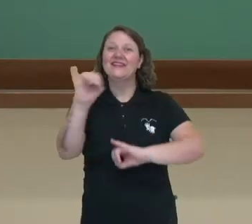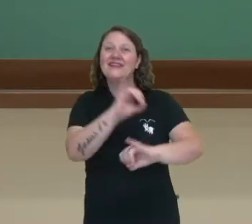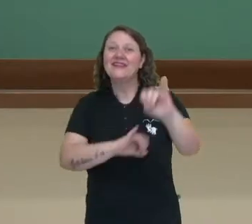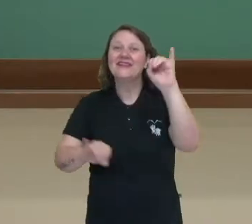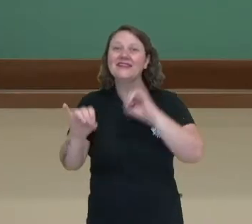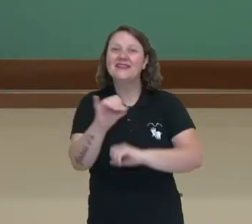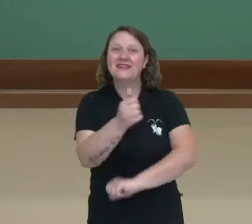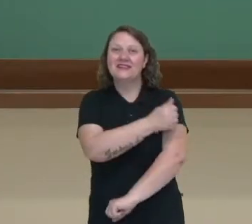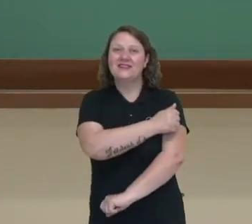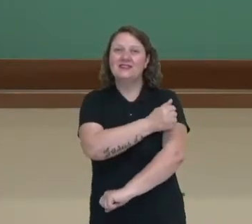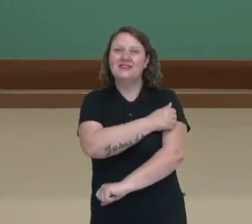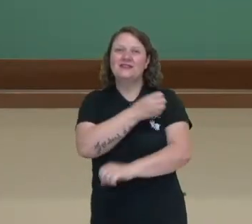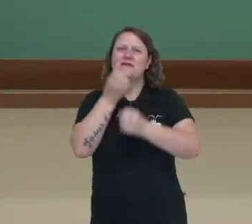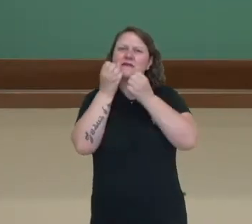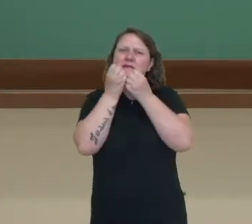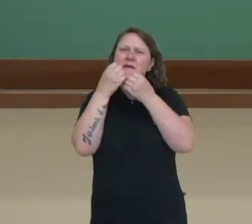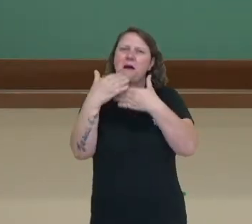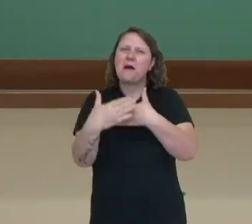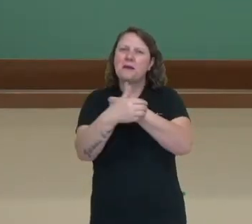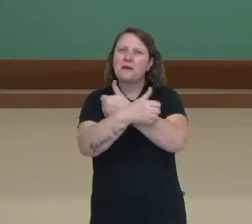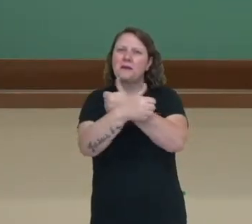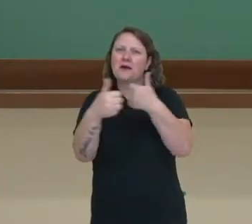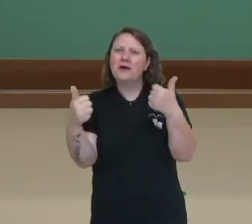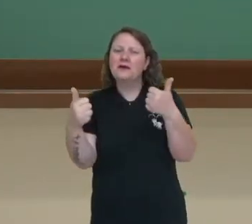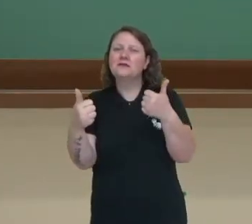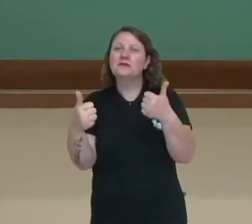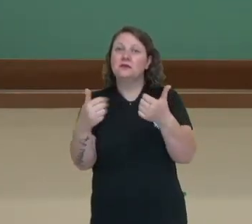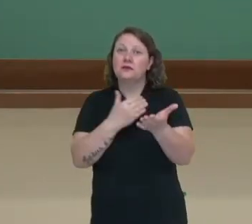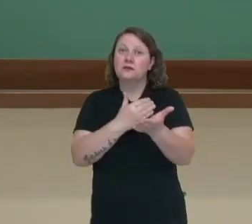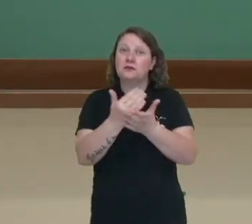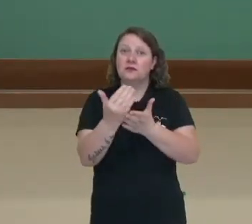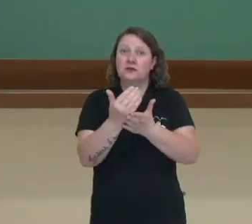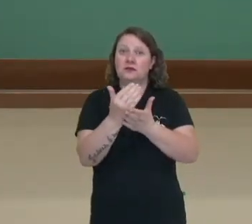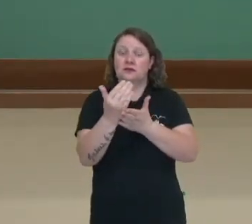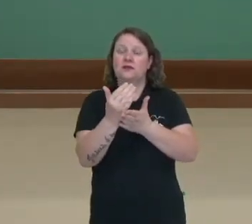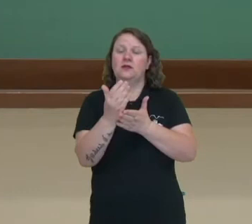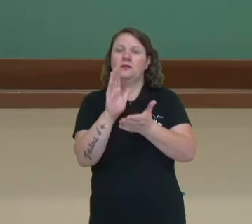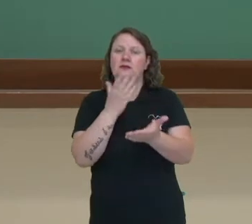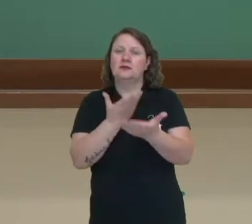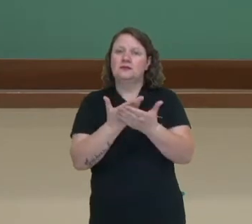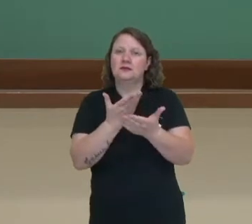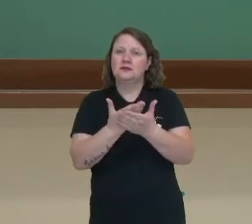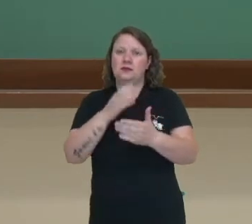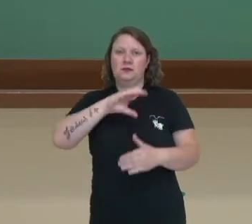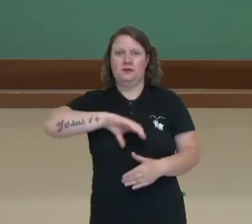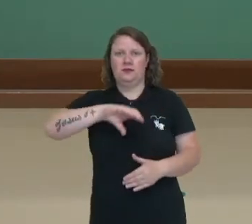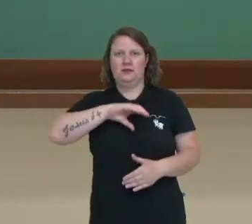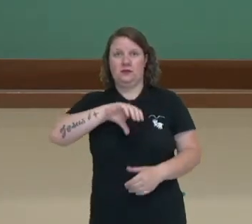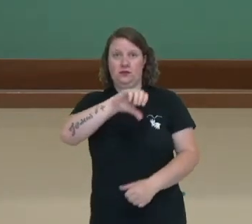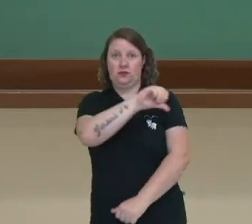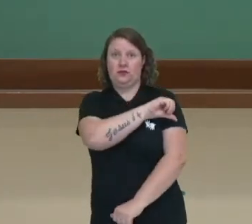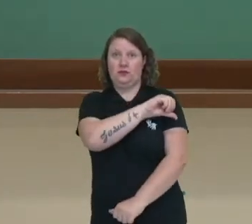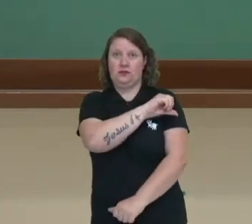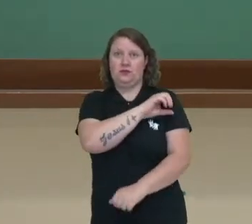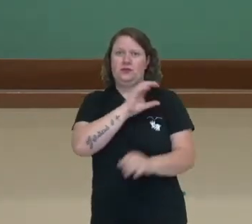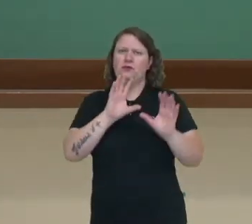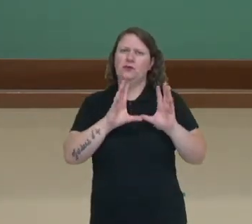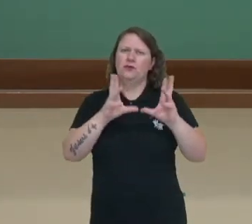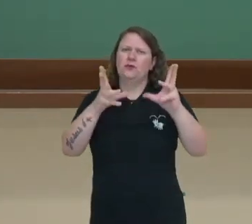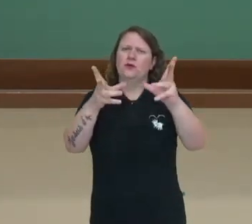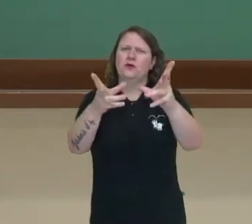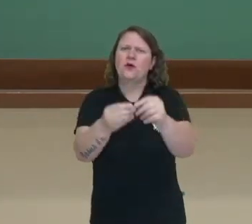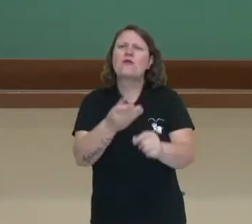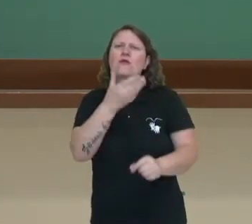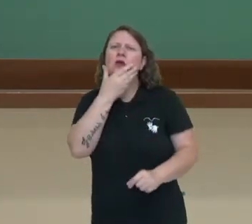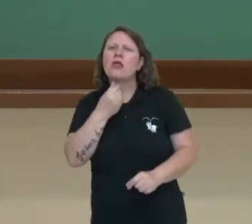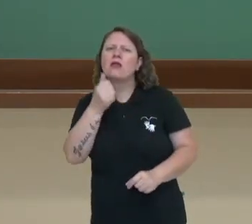Fala galera, beleza? Estamos começando o nosso vídeo de língua portuguesa do 9º ano. Seja bem-vinda, seja